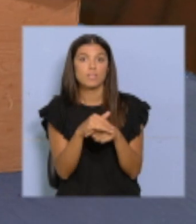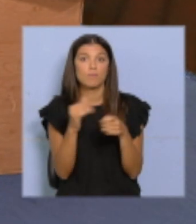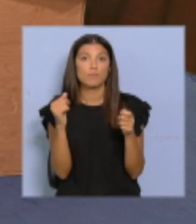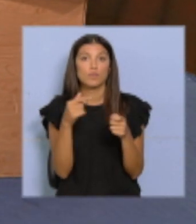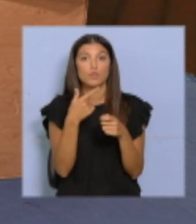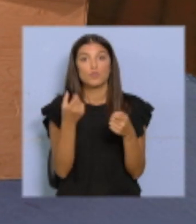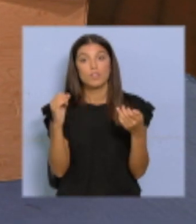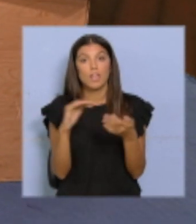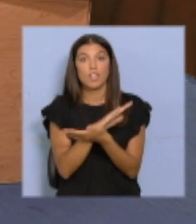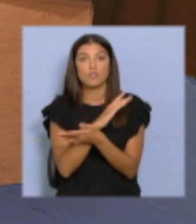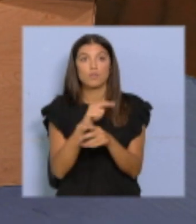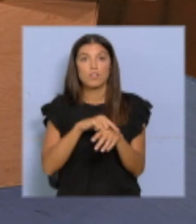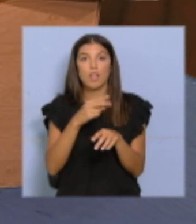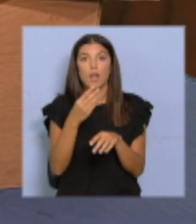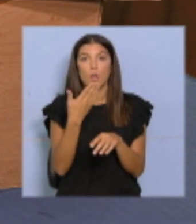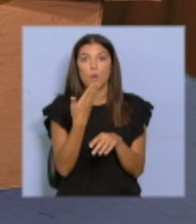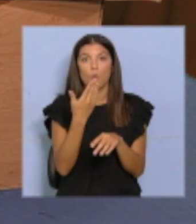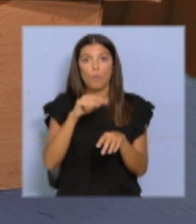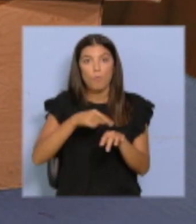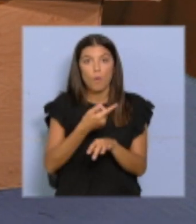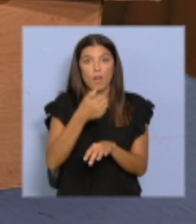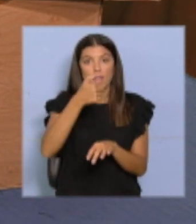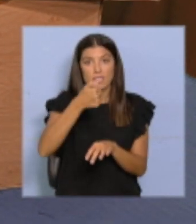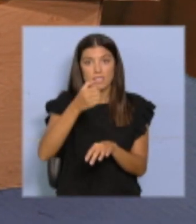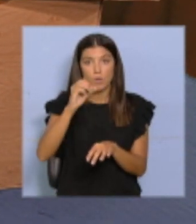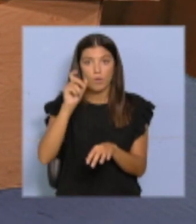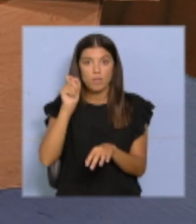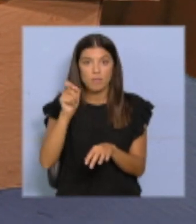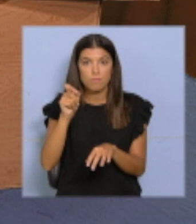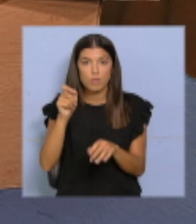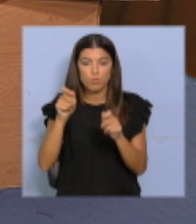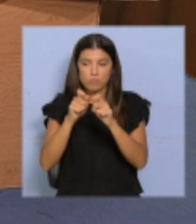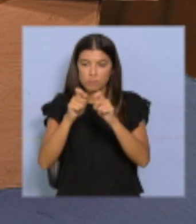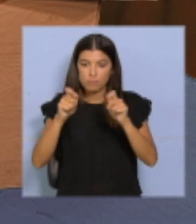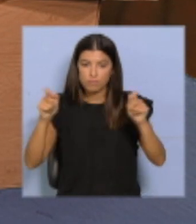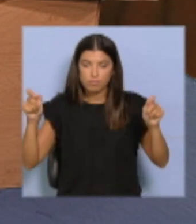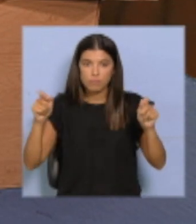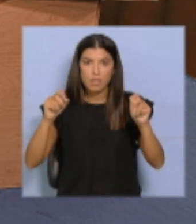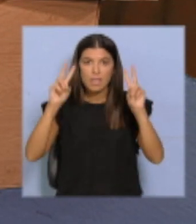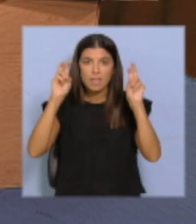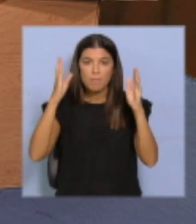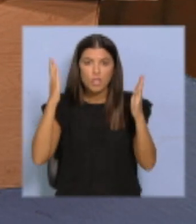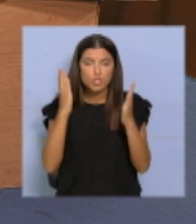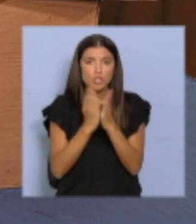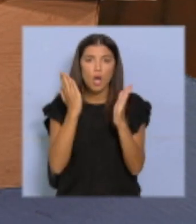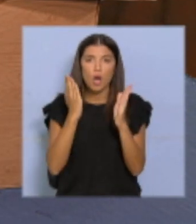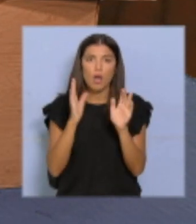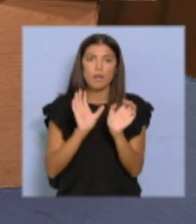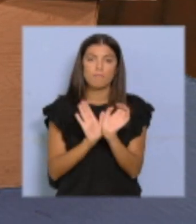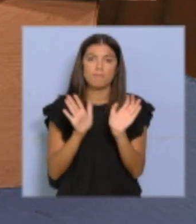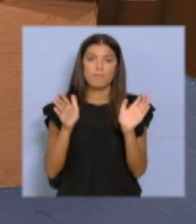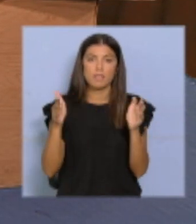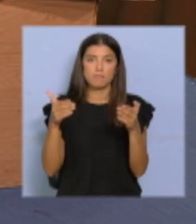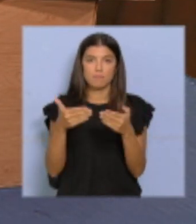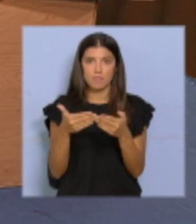que durou quase 2 horas, 1 hora e 50 minutos, só sobre a pandemia. E essa